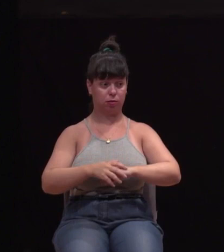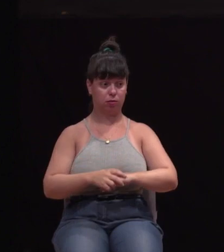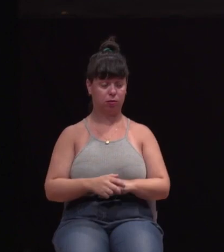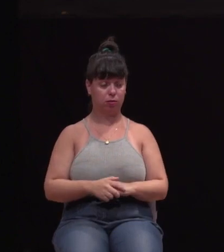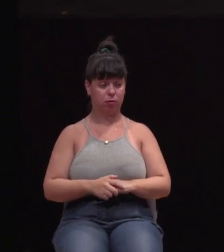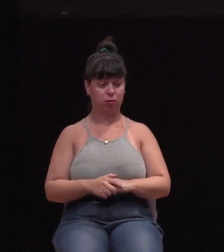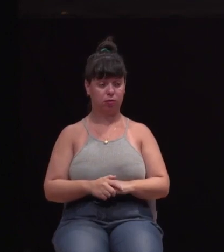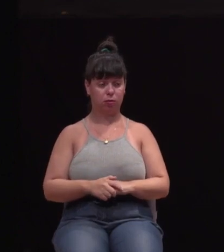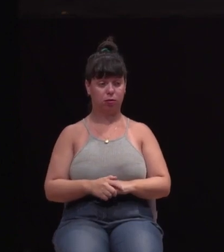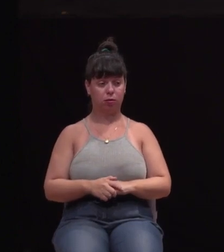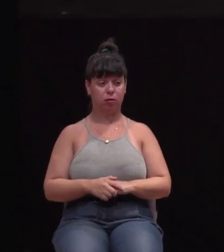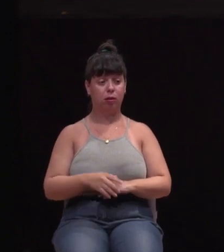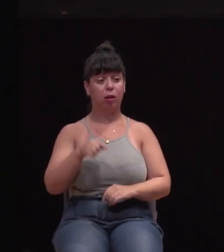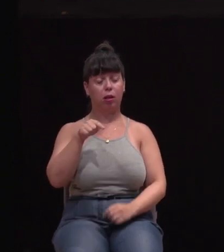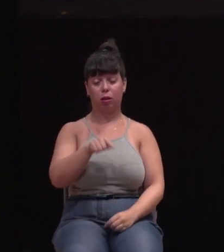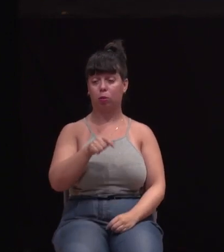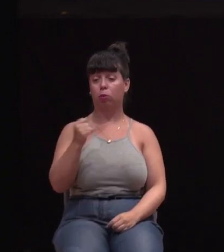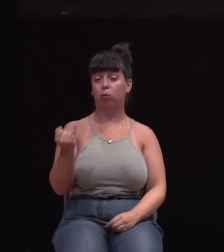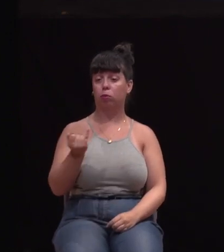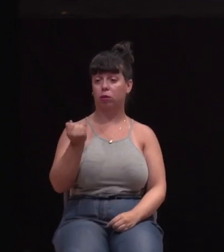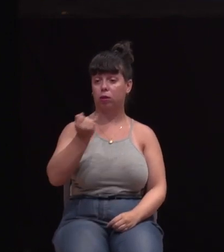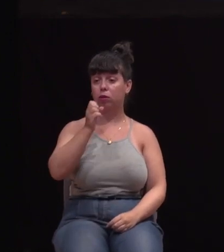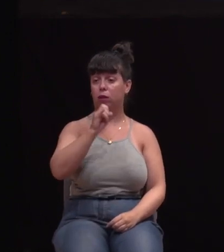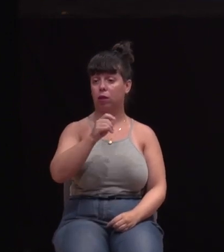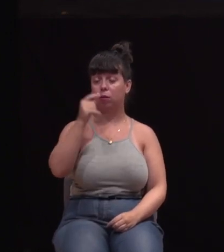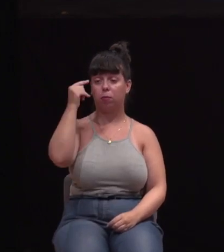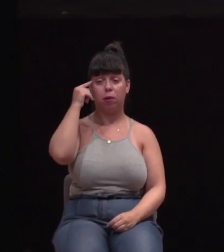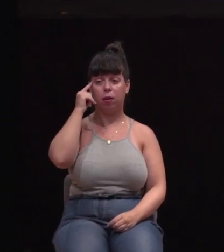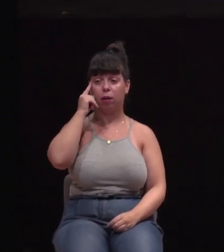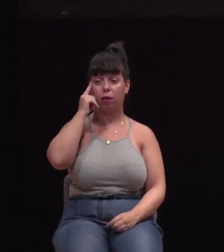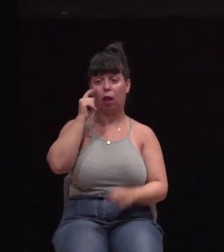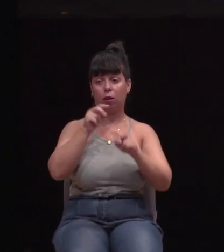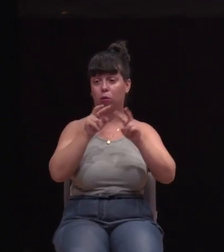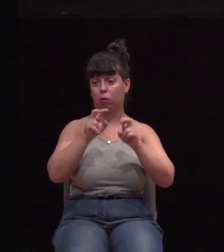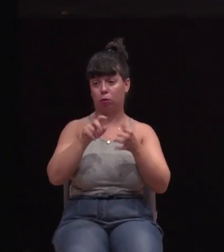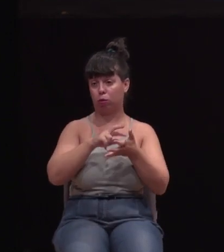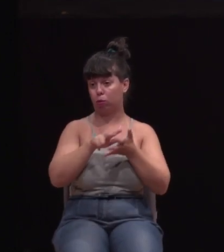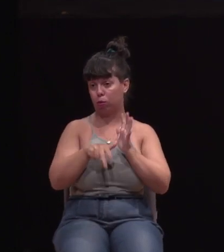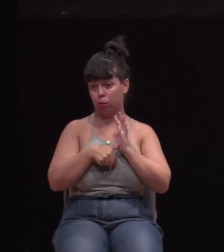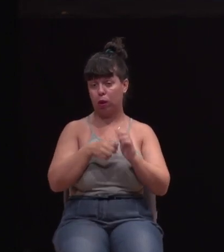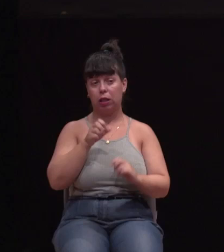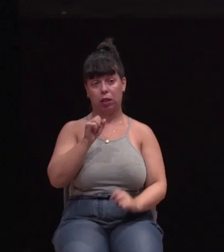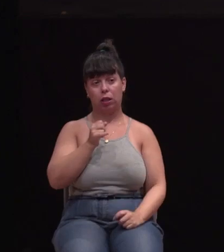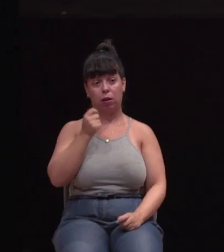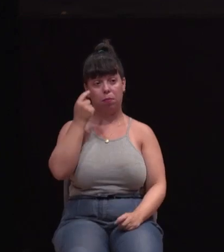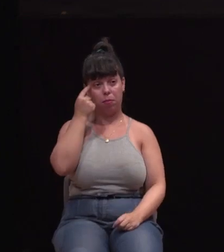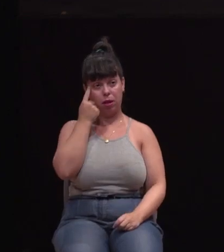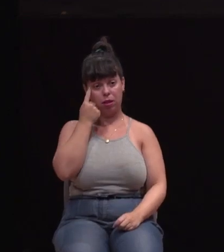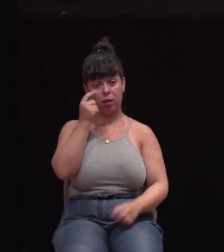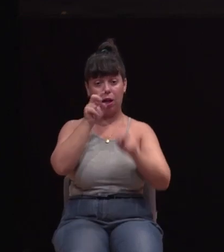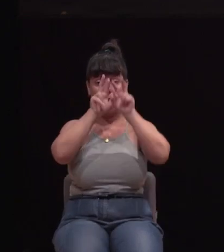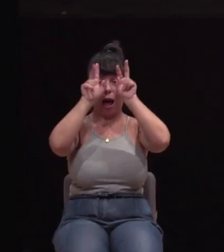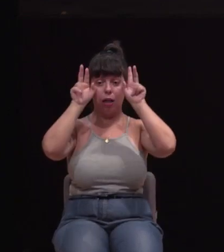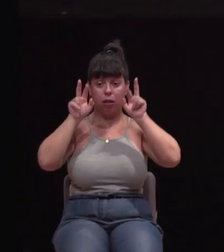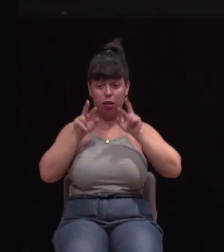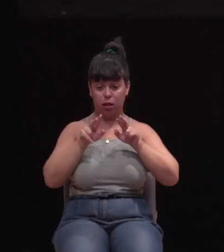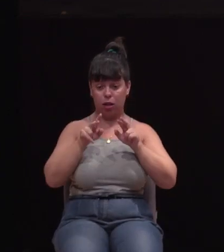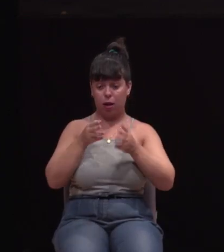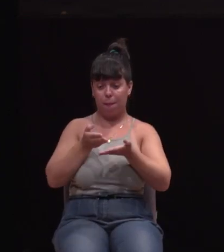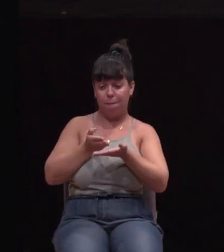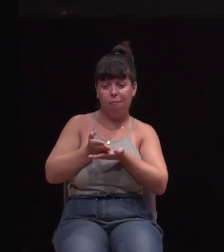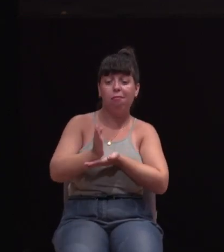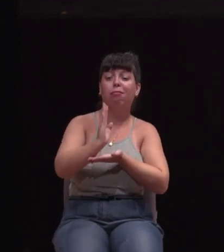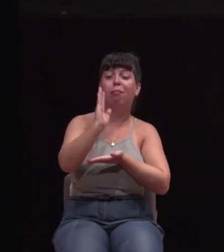Isso é muito importante quando a gente pensa várias coisas. Quando a gente pensa na categoria raça, a passabilidade está ligada com o tom da